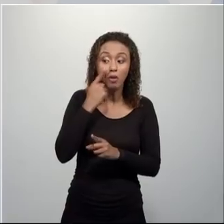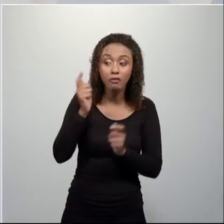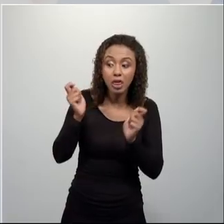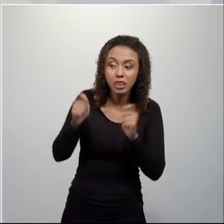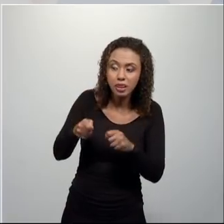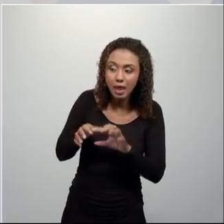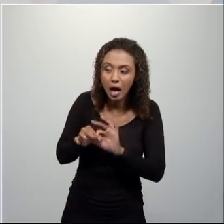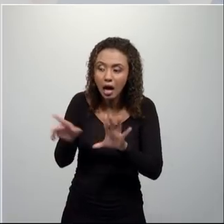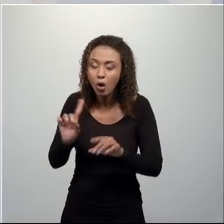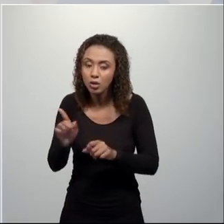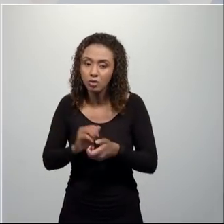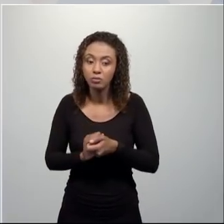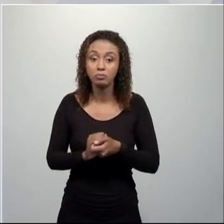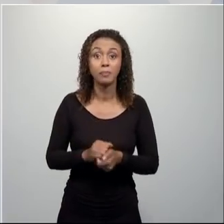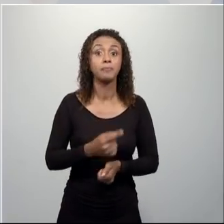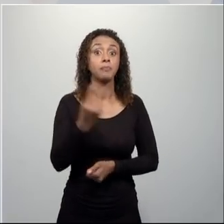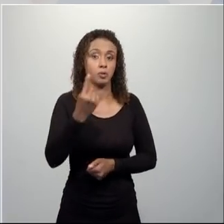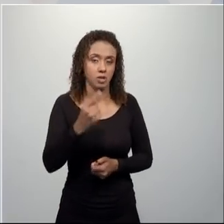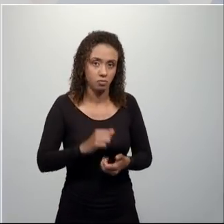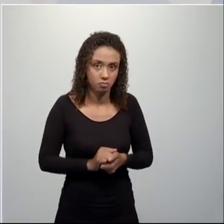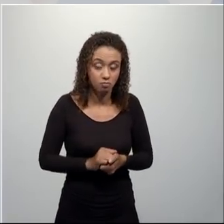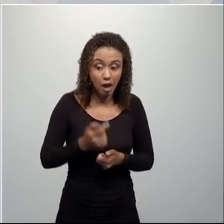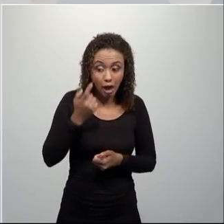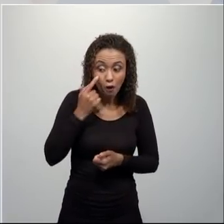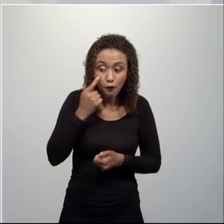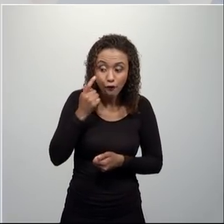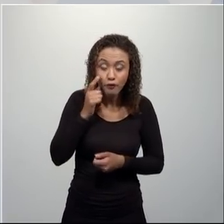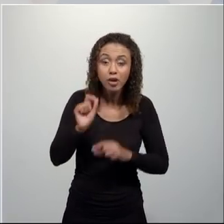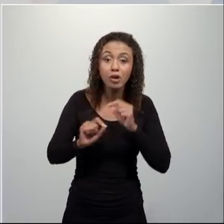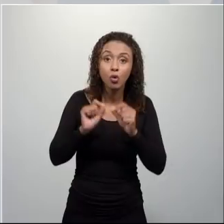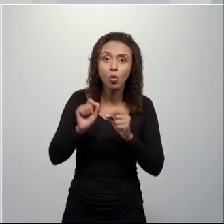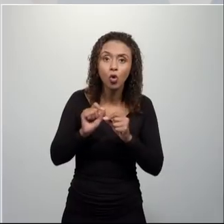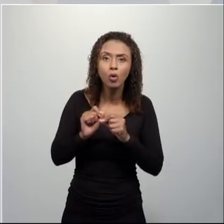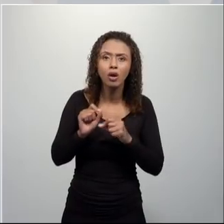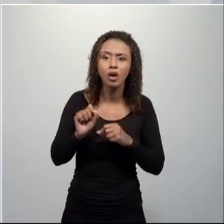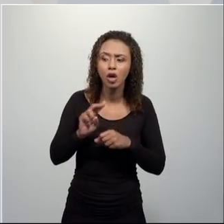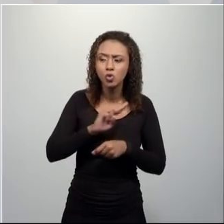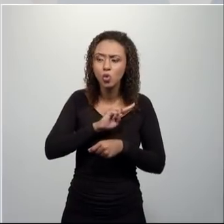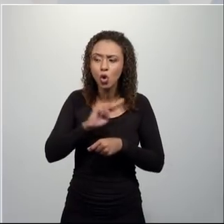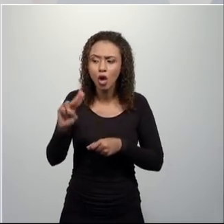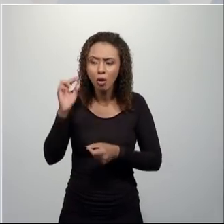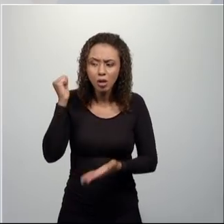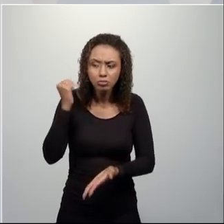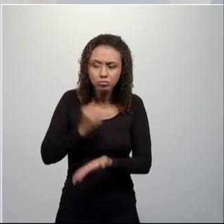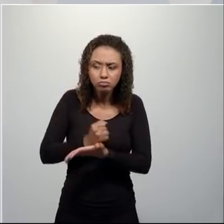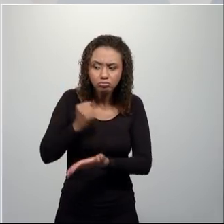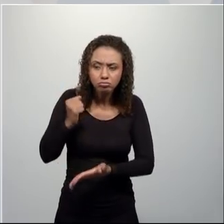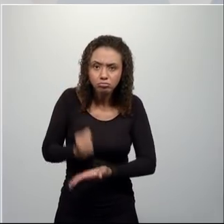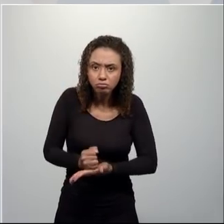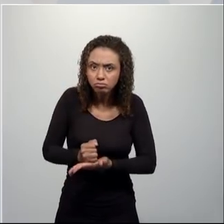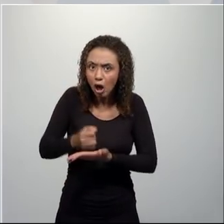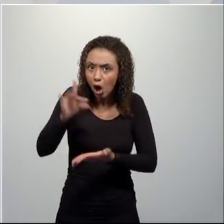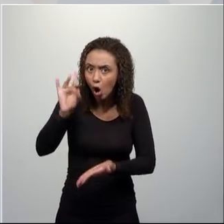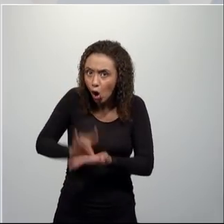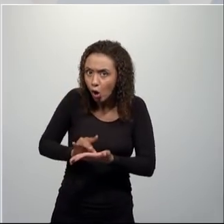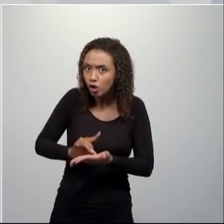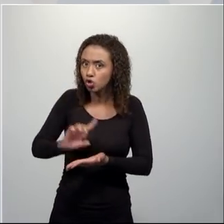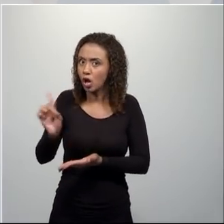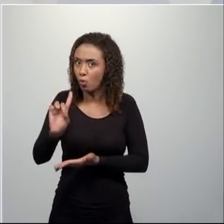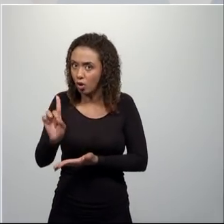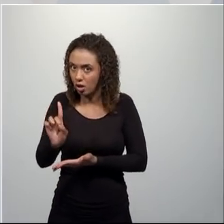ele vai ter que verificar a assinatura digital em cima dessa moeda para ver se é válida nesse é o dono da moeda que está de fato